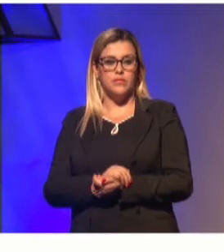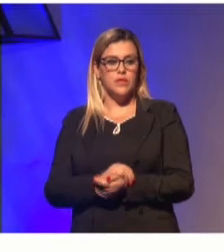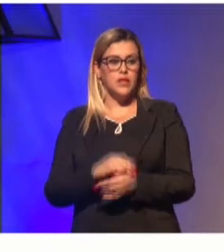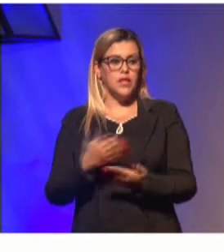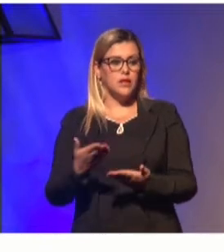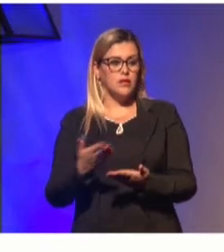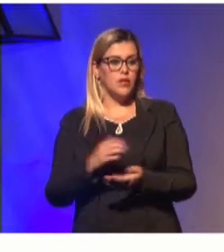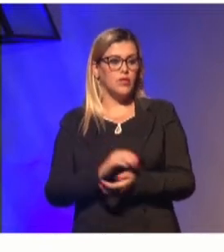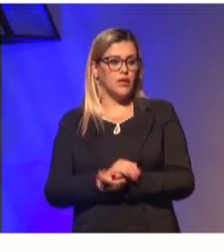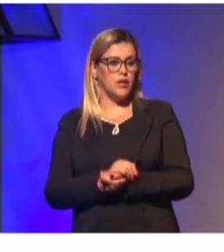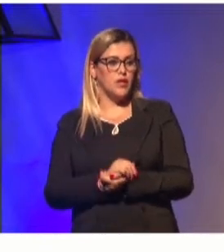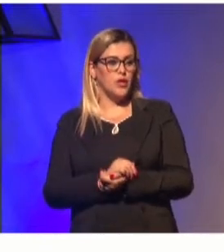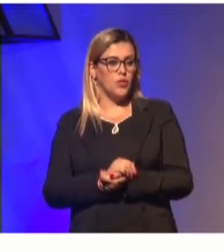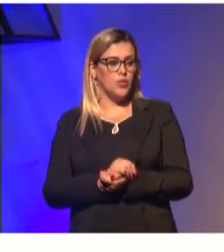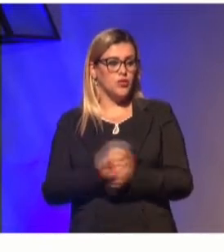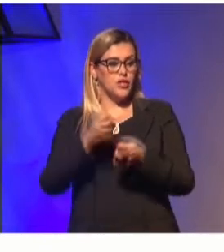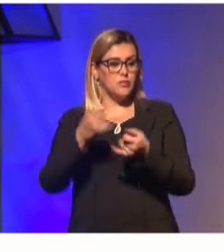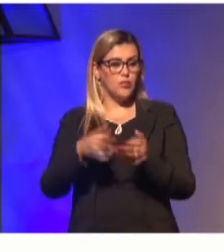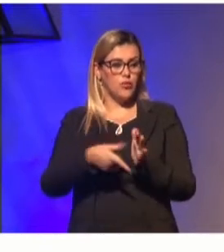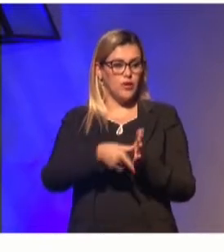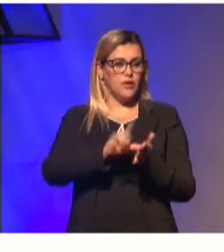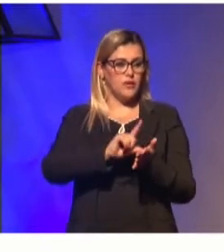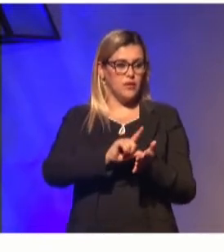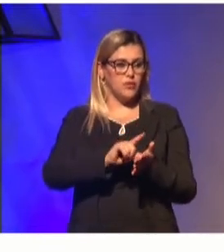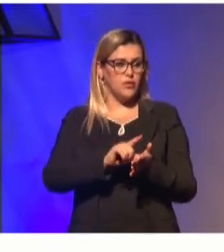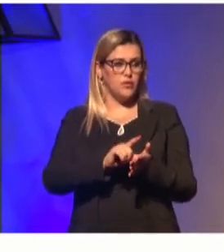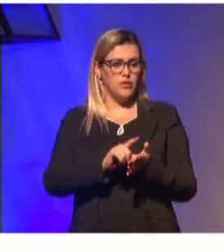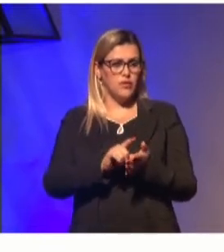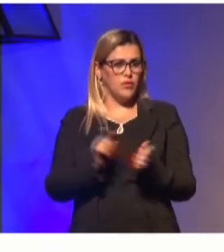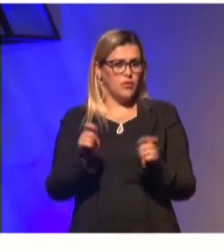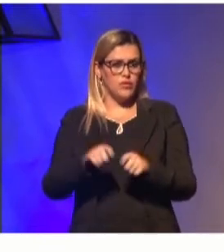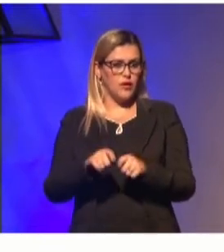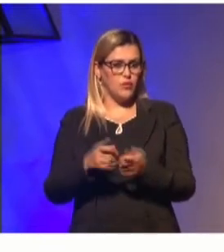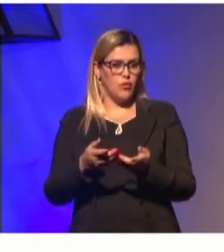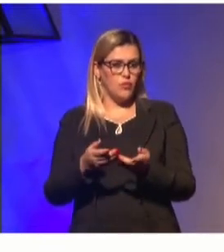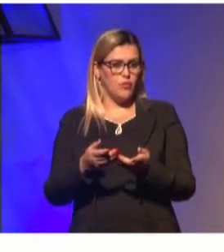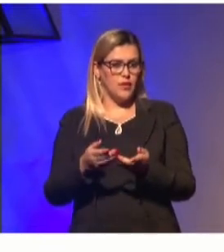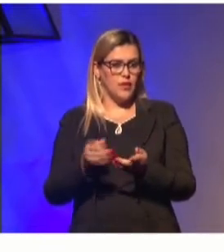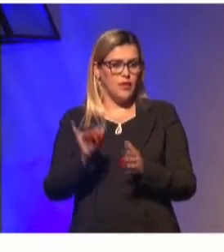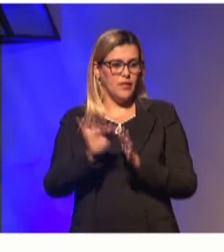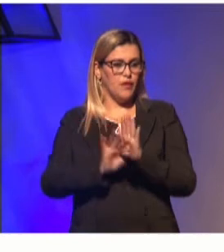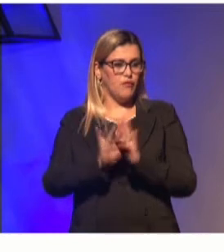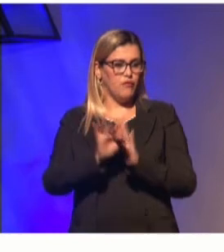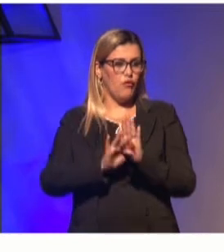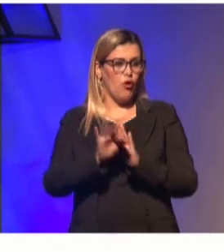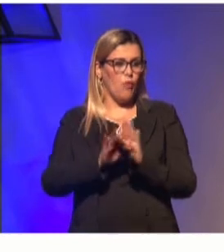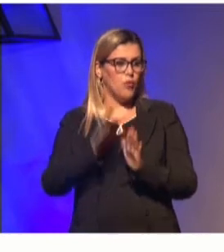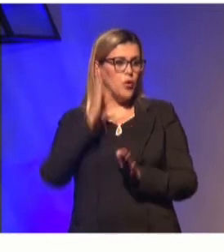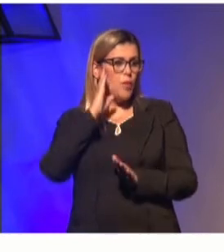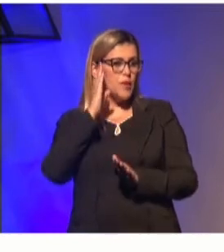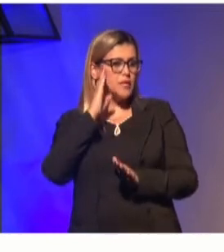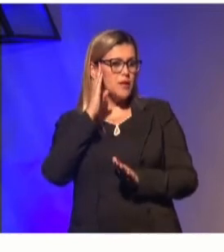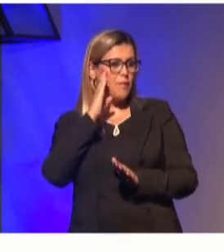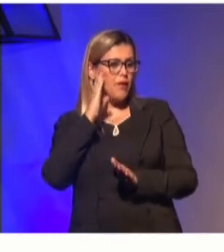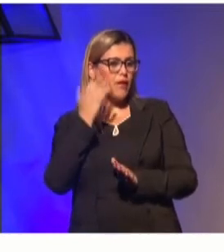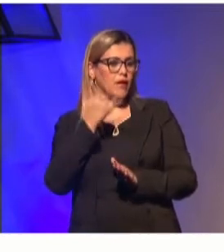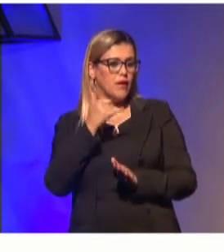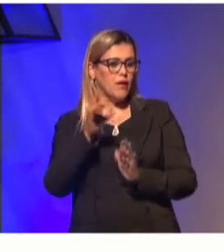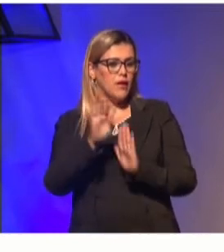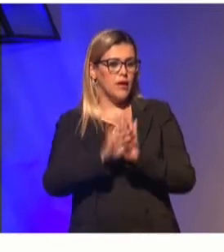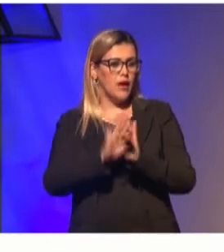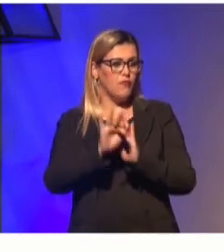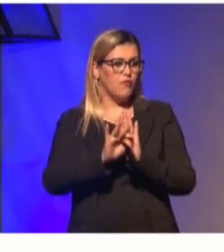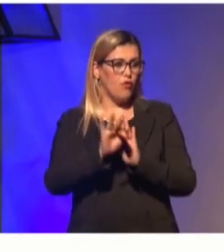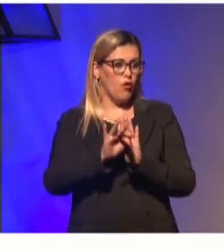como o Pinfield trouxe anteriormente, né, não tem como a gente às vezes fugir de fórmulas. Então, para saber a energia do meu aparelho, eu tenho que saber a